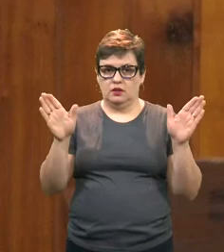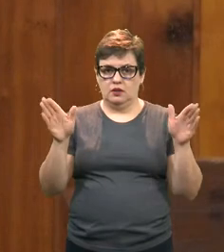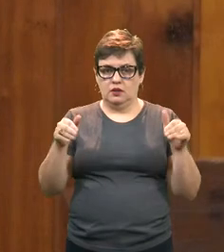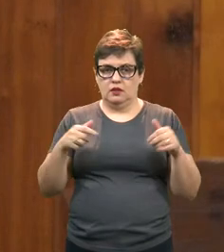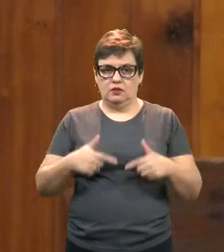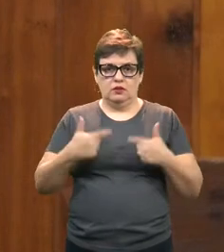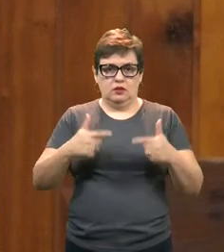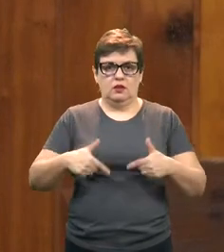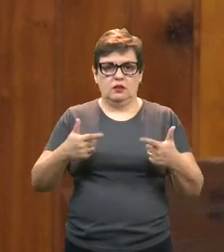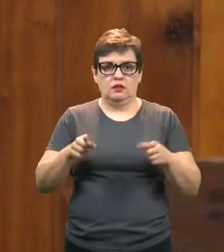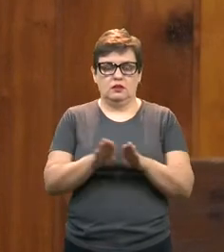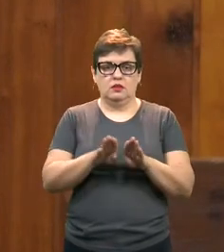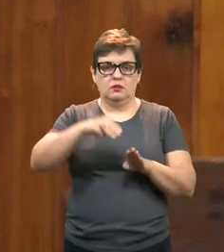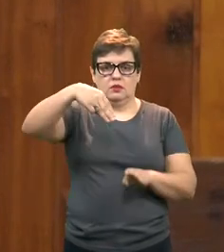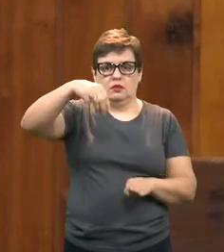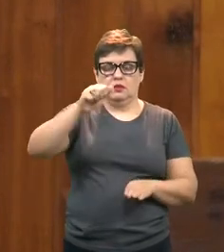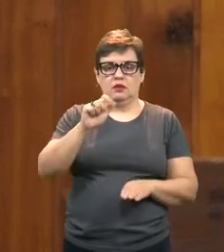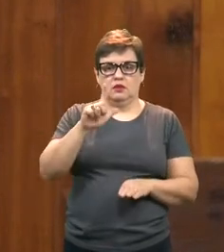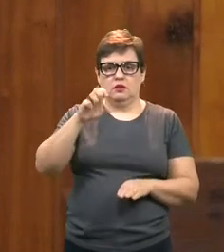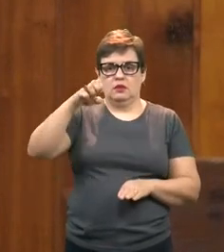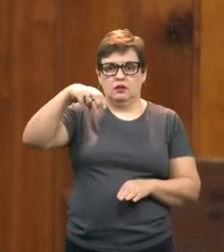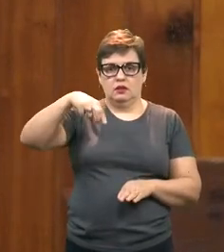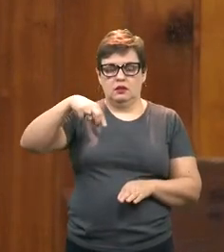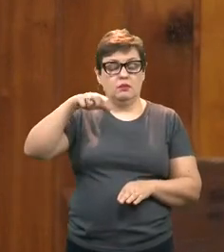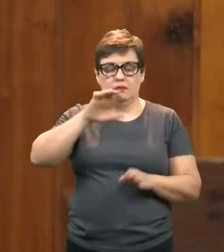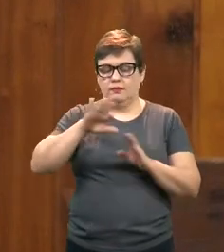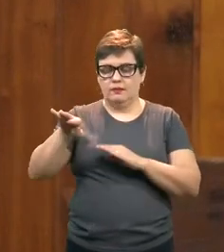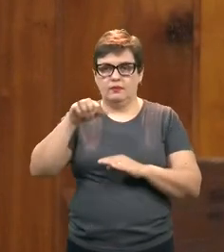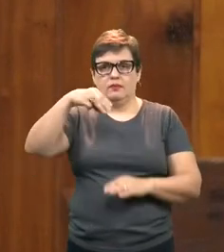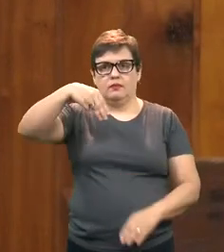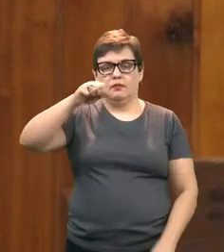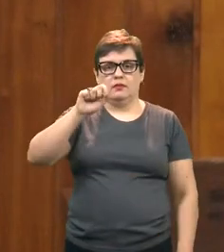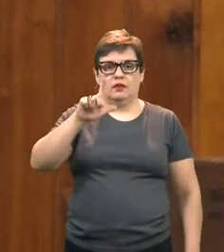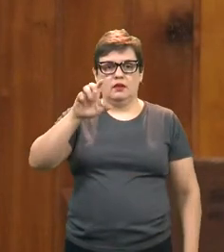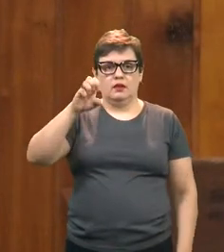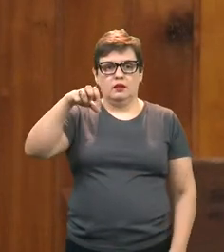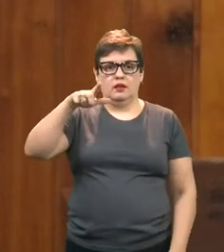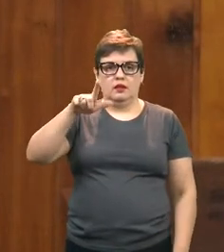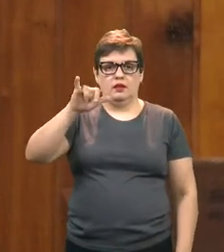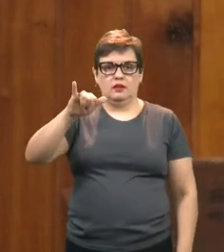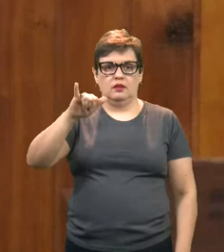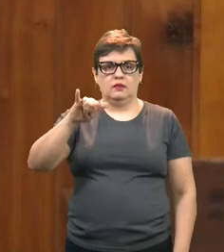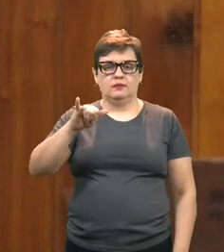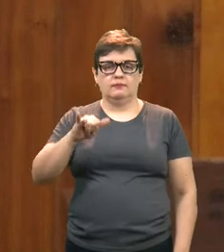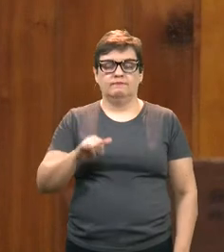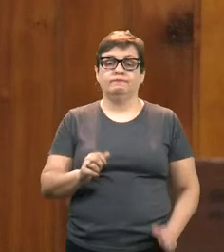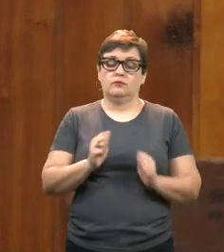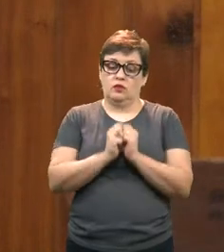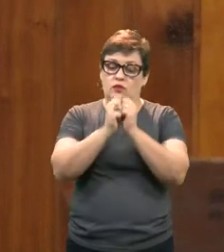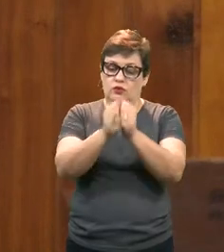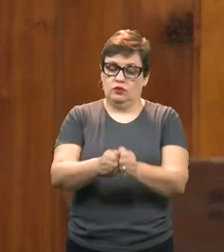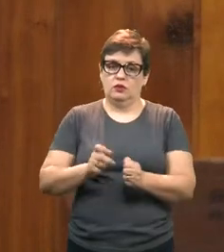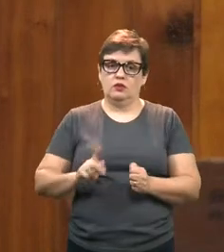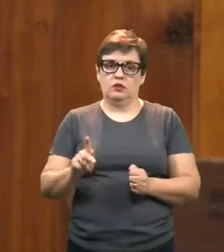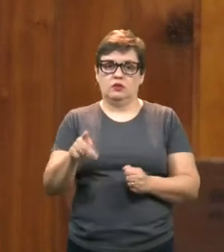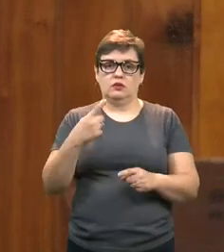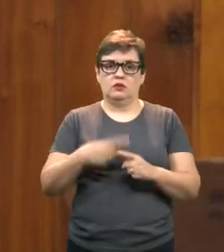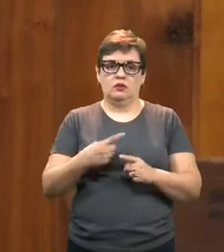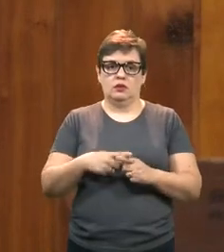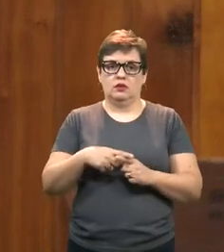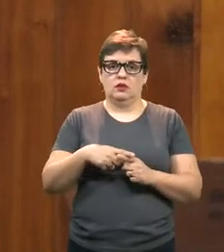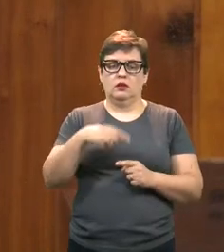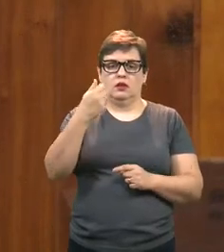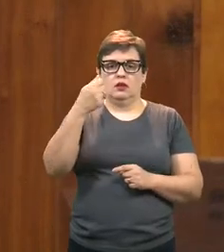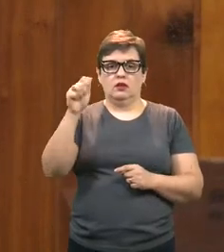junto. E onde vamos, temos essas duas associações juntas. Porque a missão da Associação